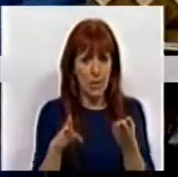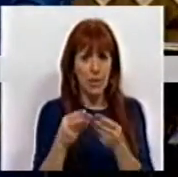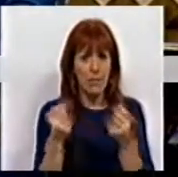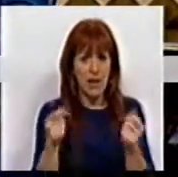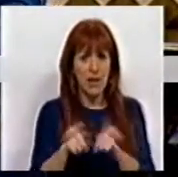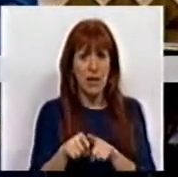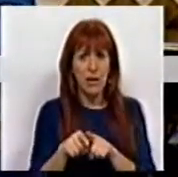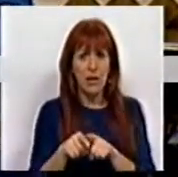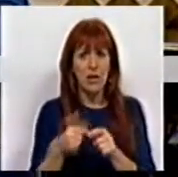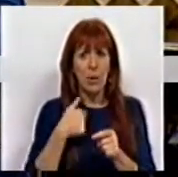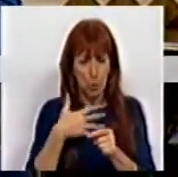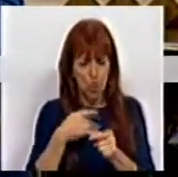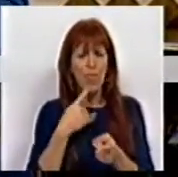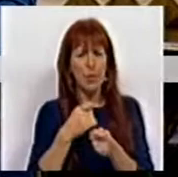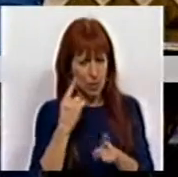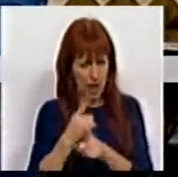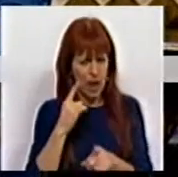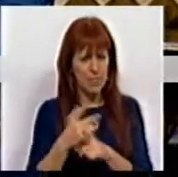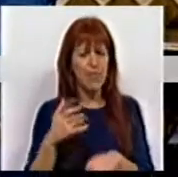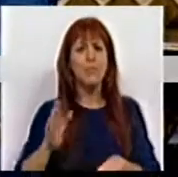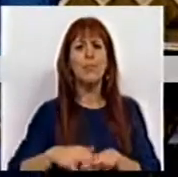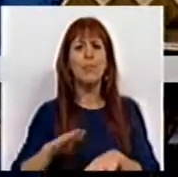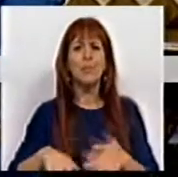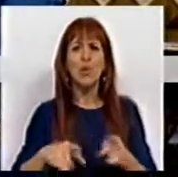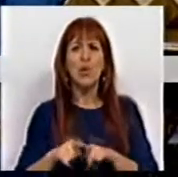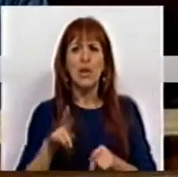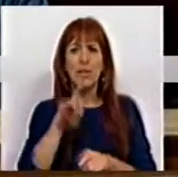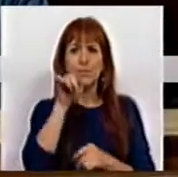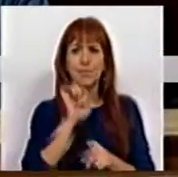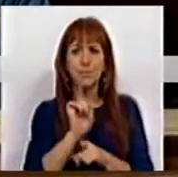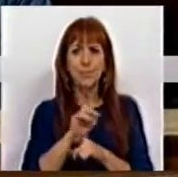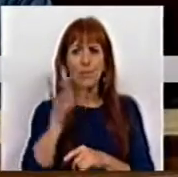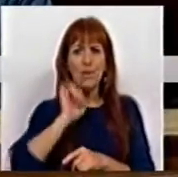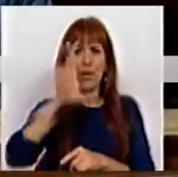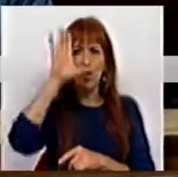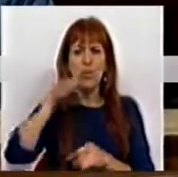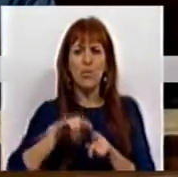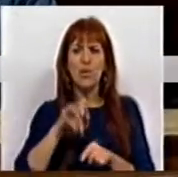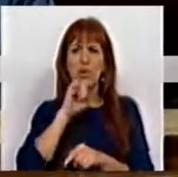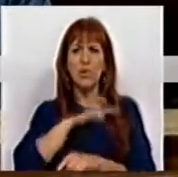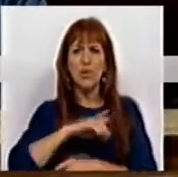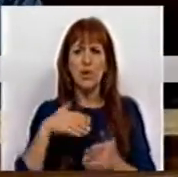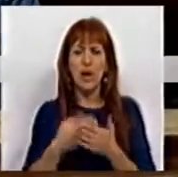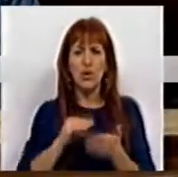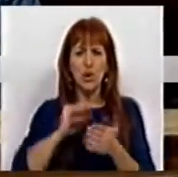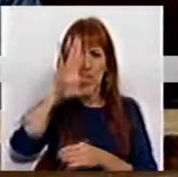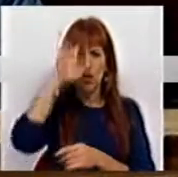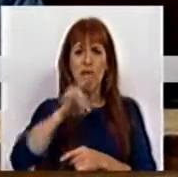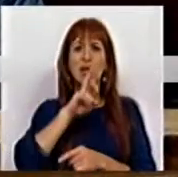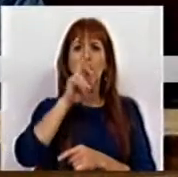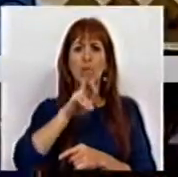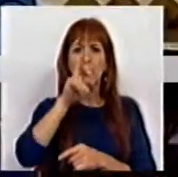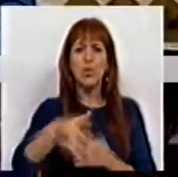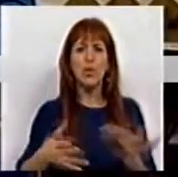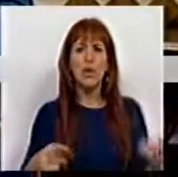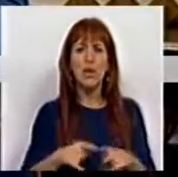nós não gostaríamos de colocar sobre esta questão, e a senhora Ministra abriu a possibilidade do senhor Secretário de Estado